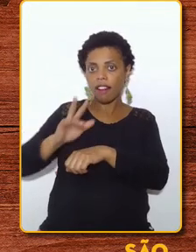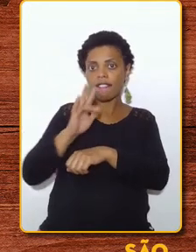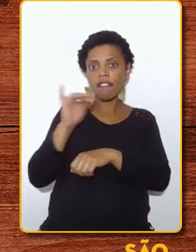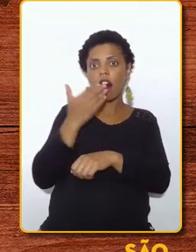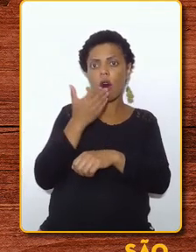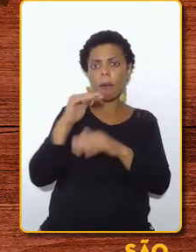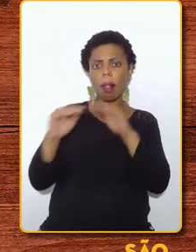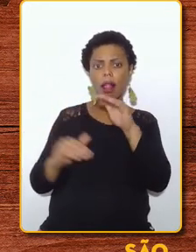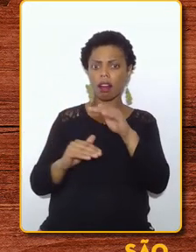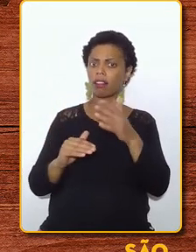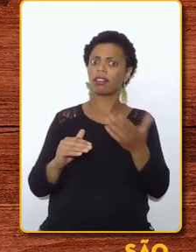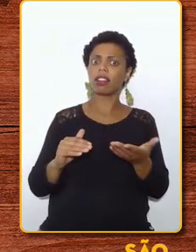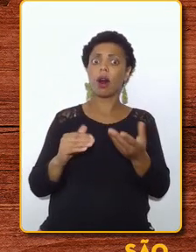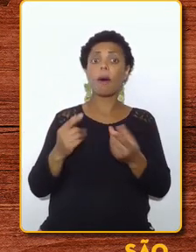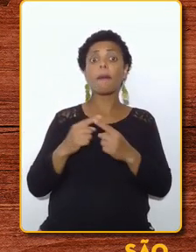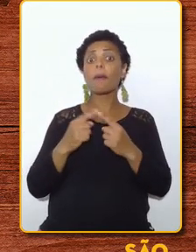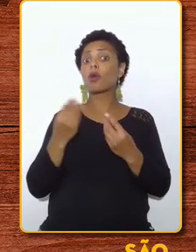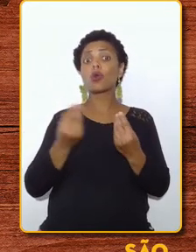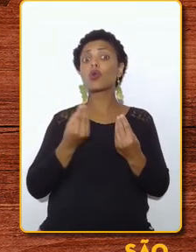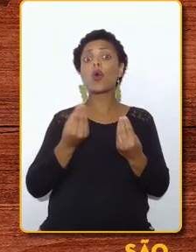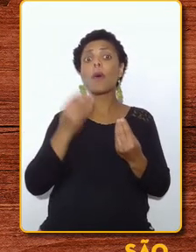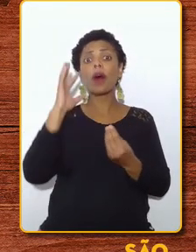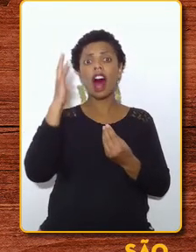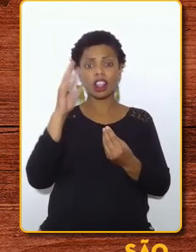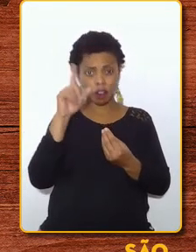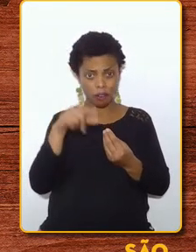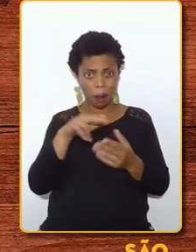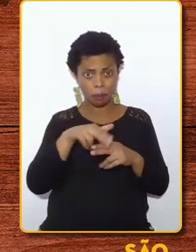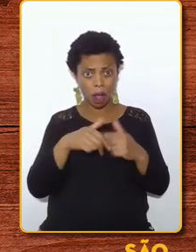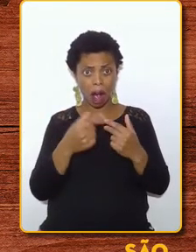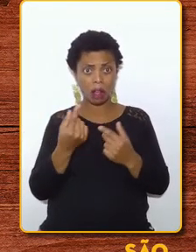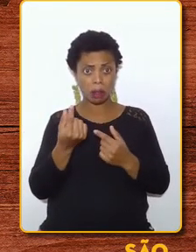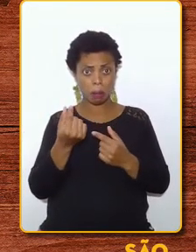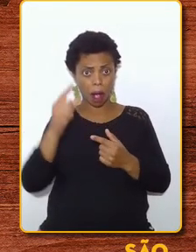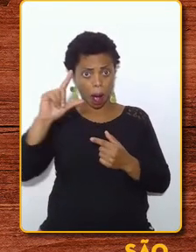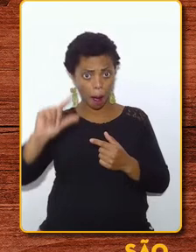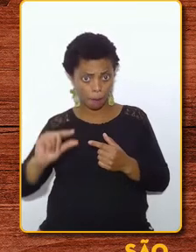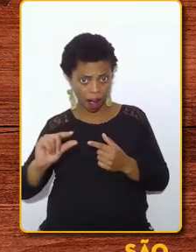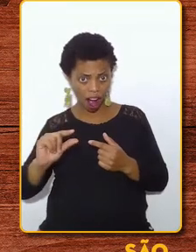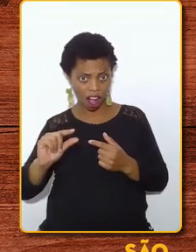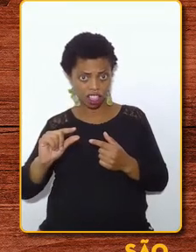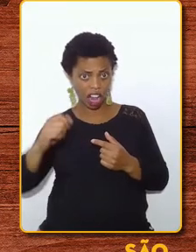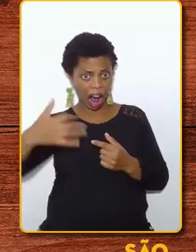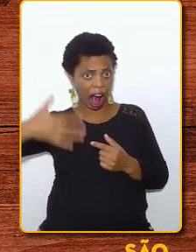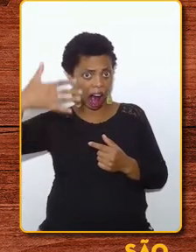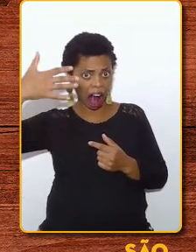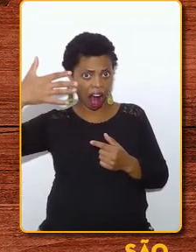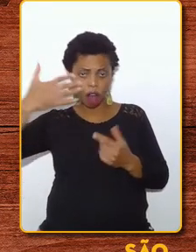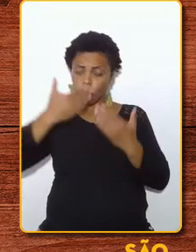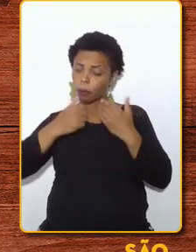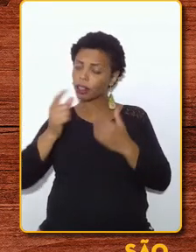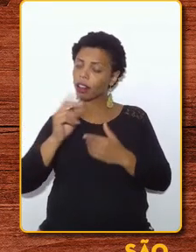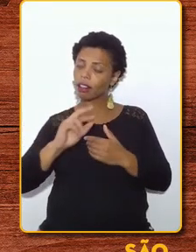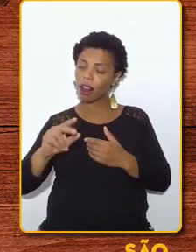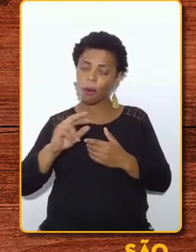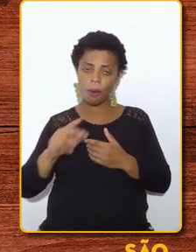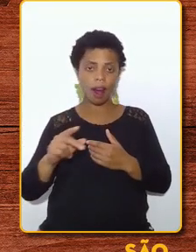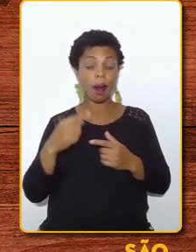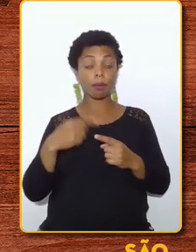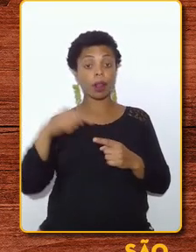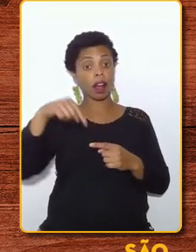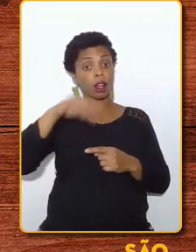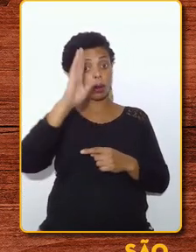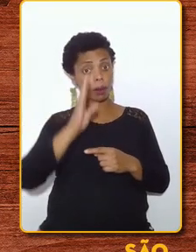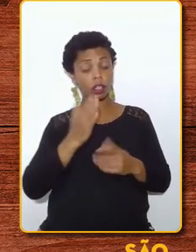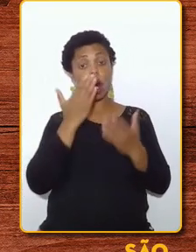o preço do alimento. Não é o preço dos alimentos que está caro. O Brasil tem uma das cestas básicas mais baratas